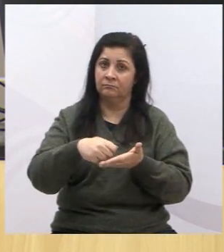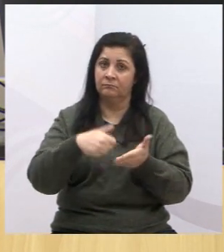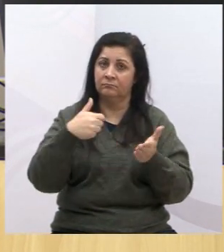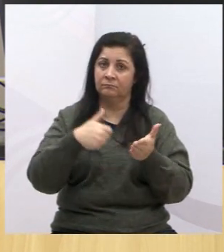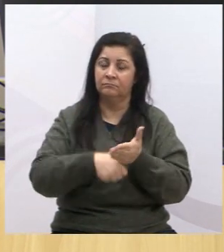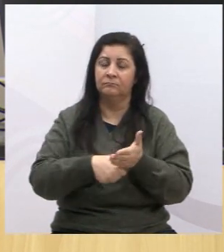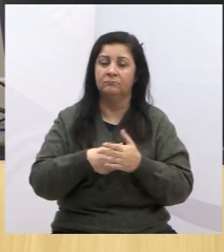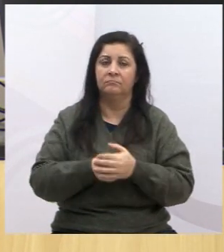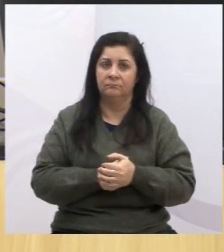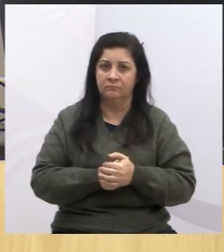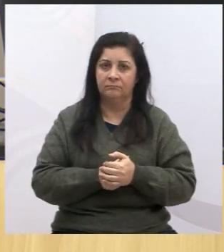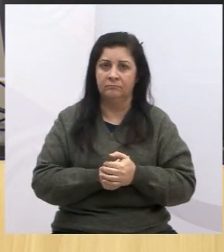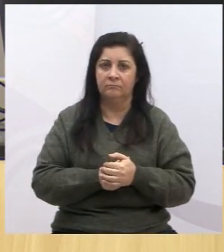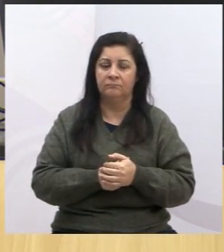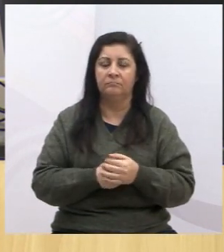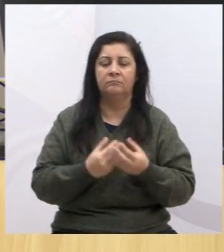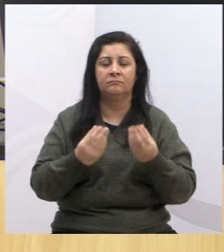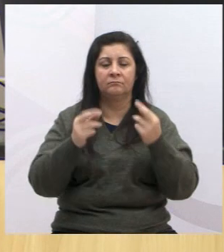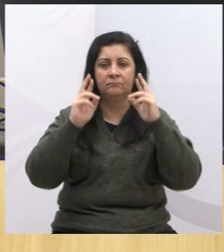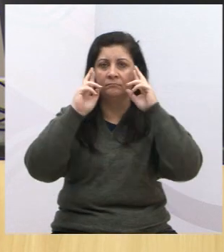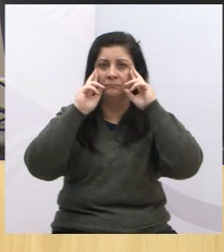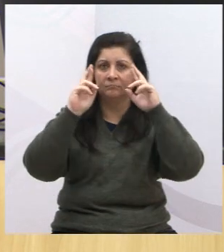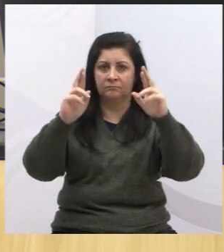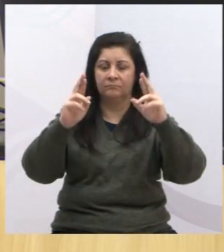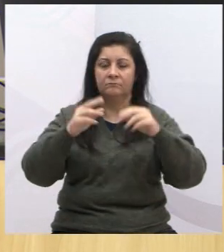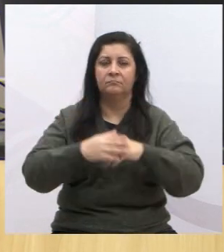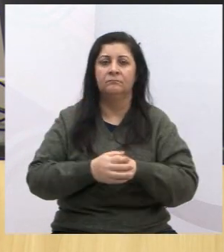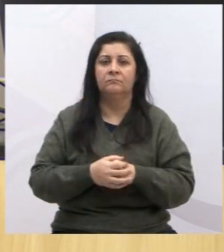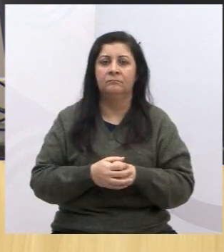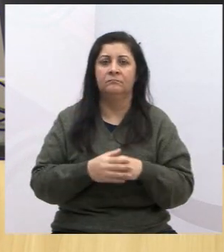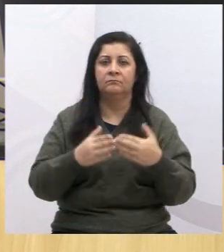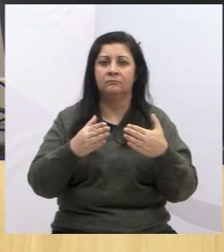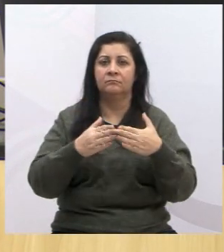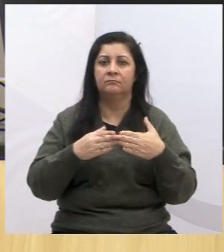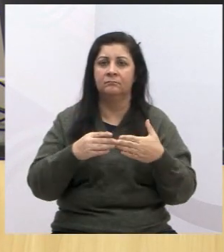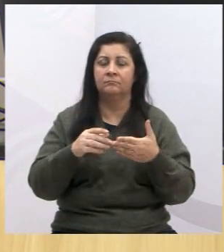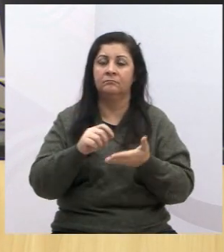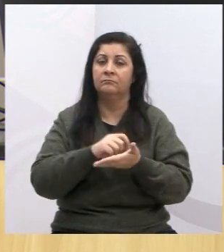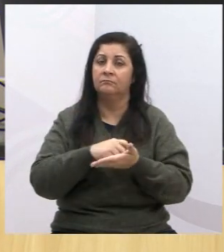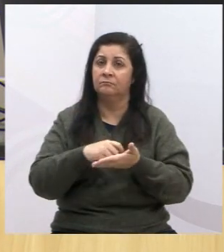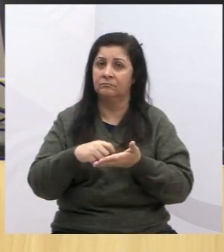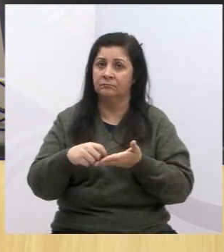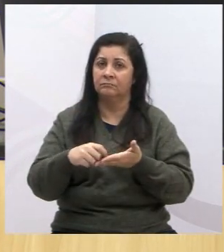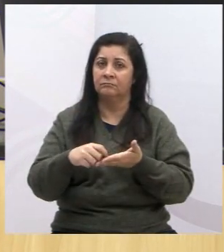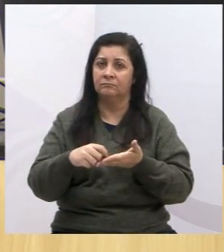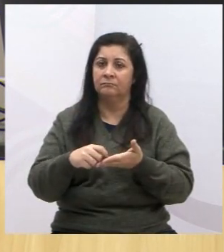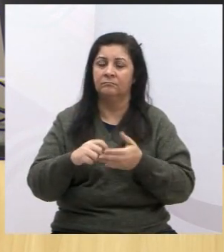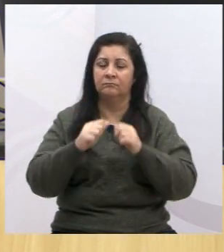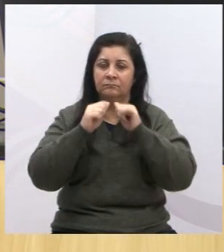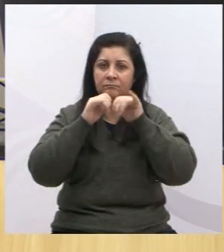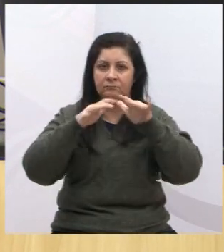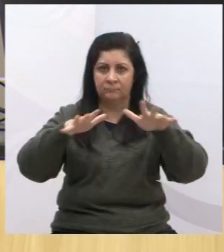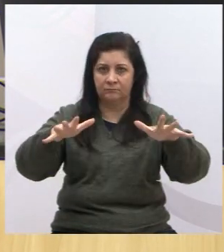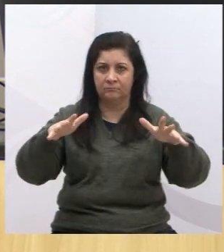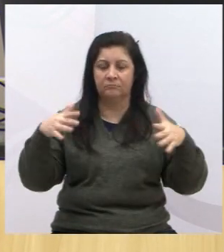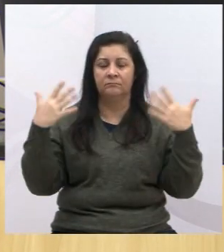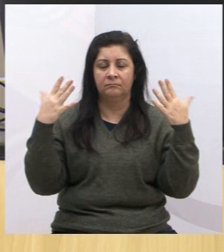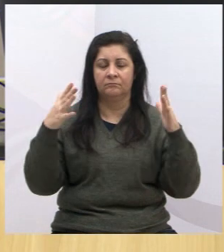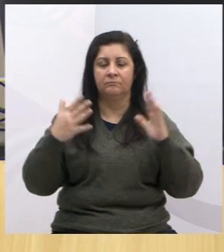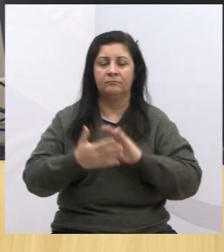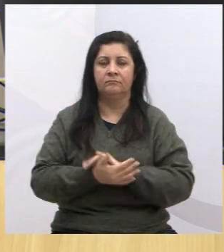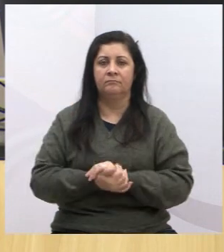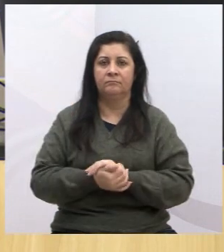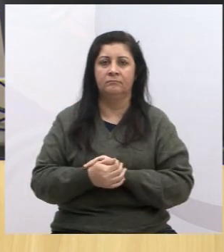habitam. Feito esse registro, respeitosamente, requeremos que sejam adotadas as providências habituais para a divulgação da presente